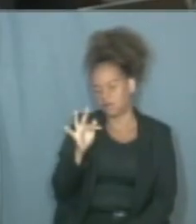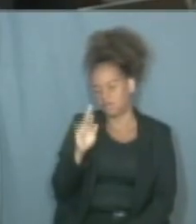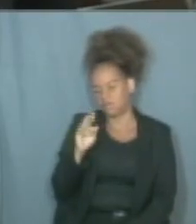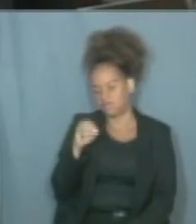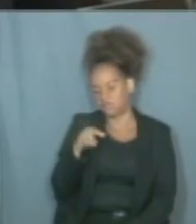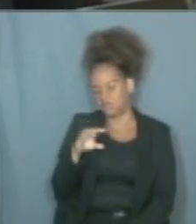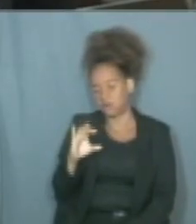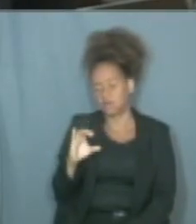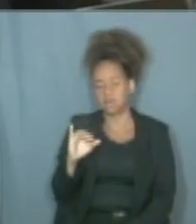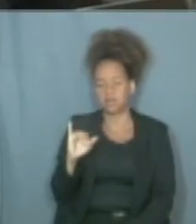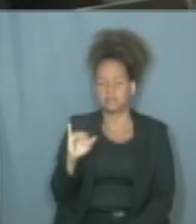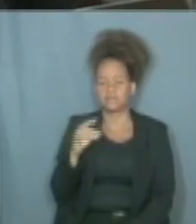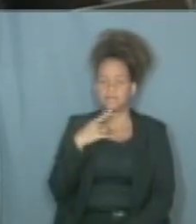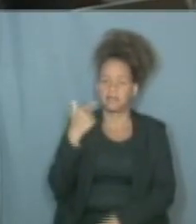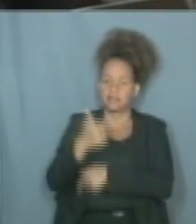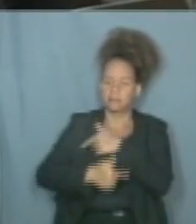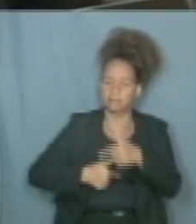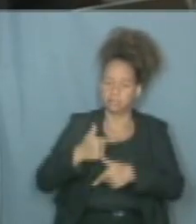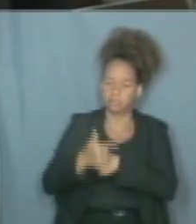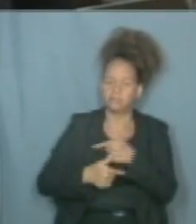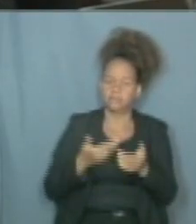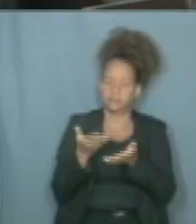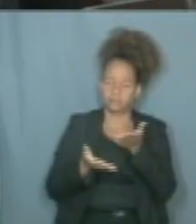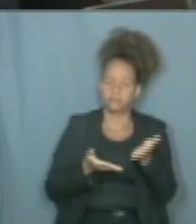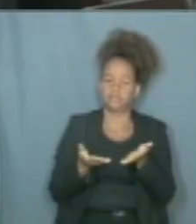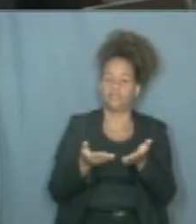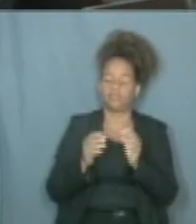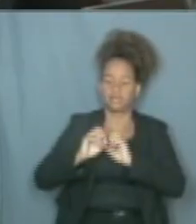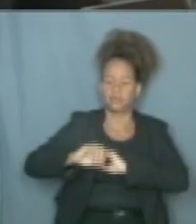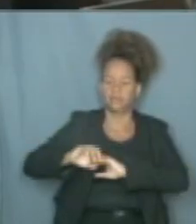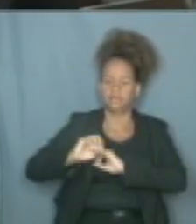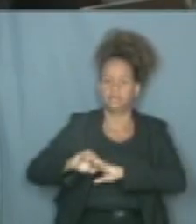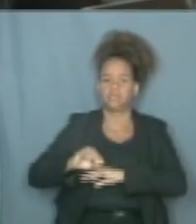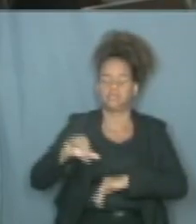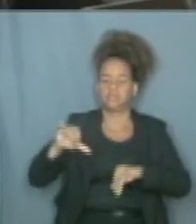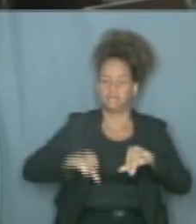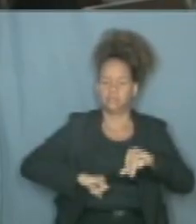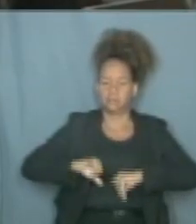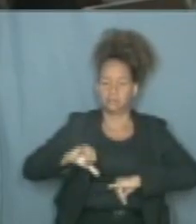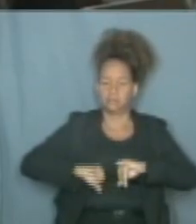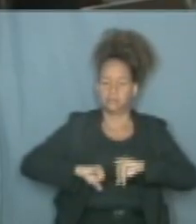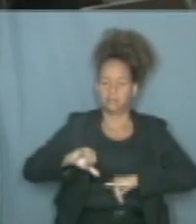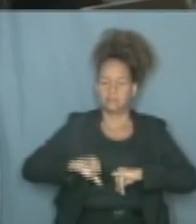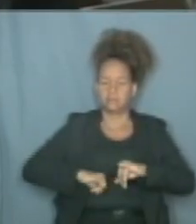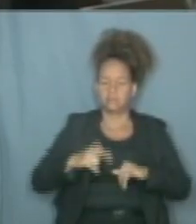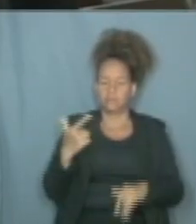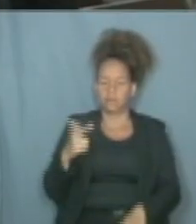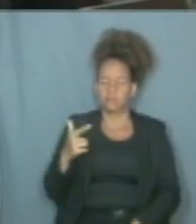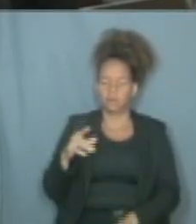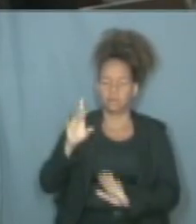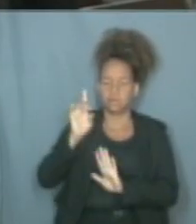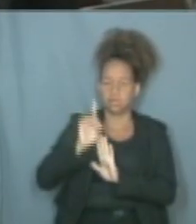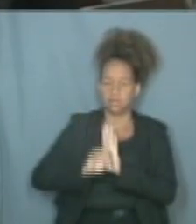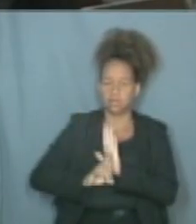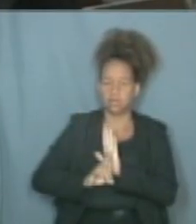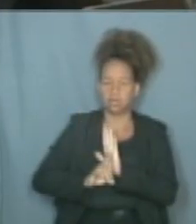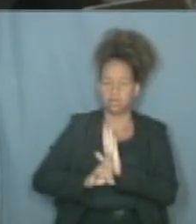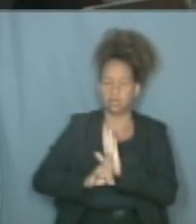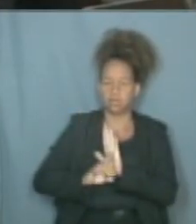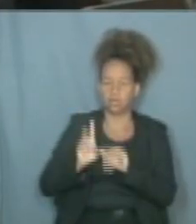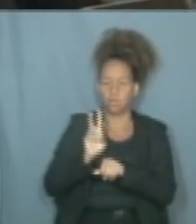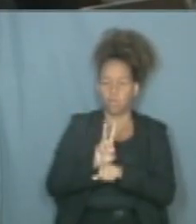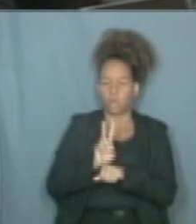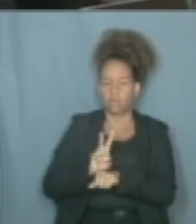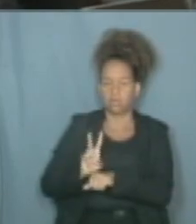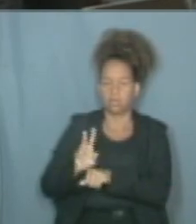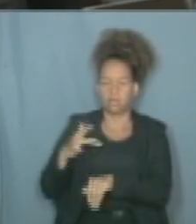os servidores, principalmente, servidores e servidoras da Secretaria de Educação, estão sofrendo por não terem o direito de